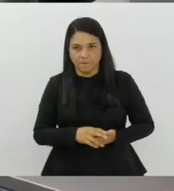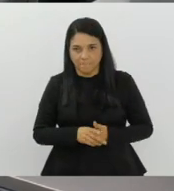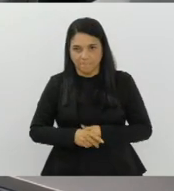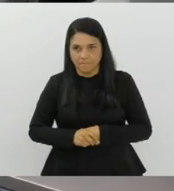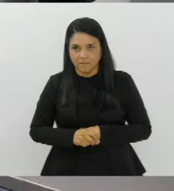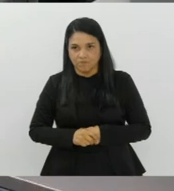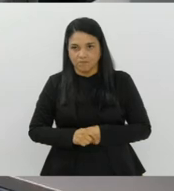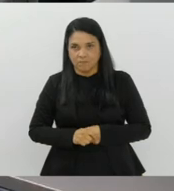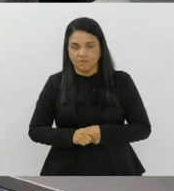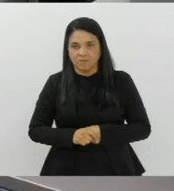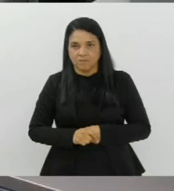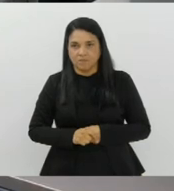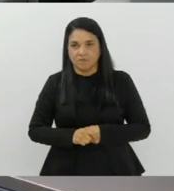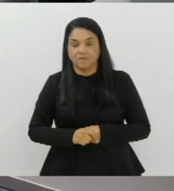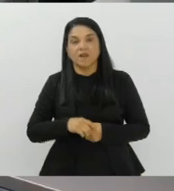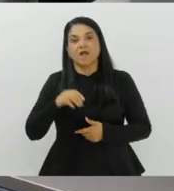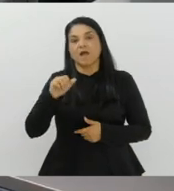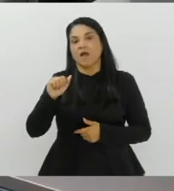tem ainda